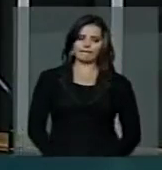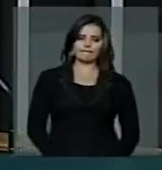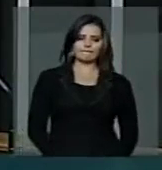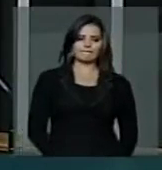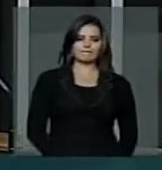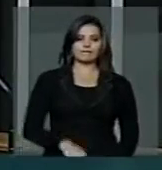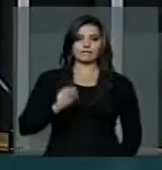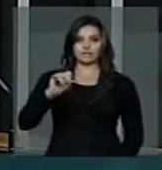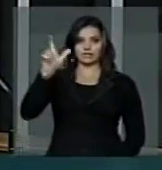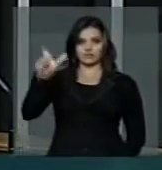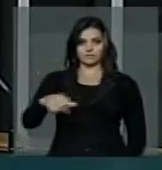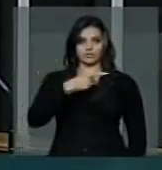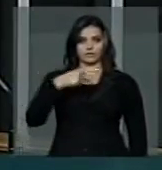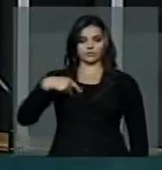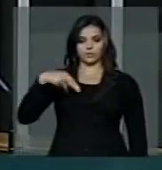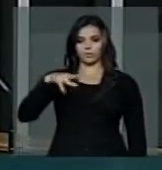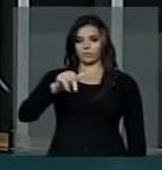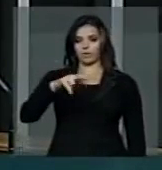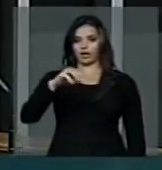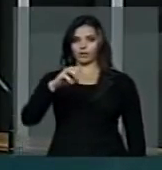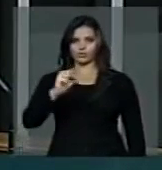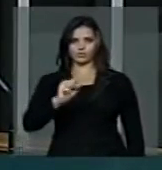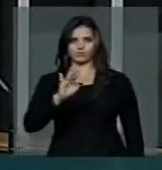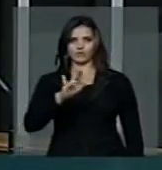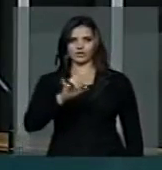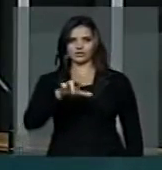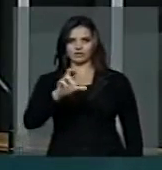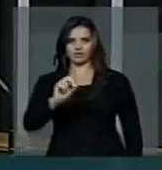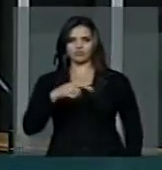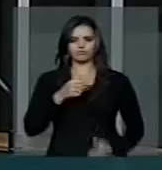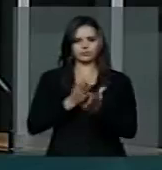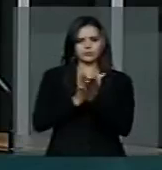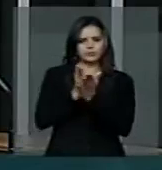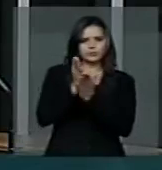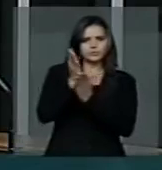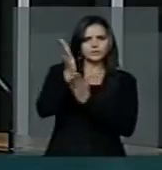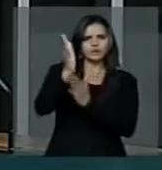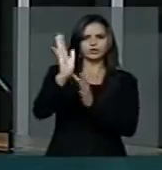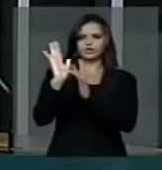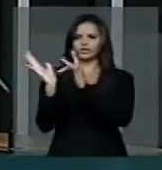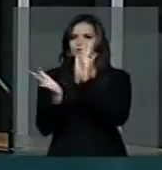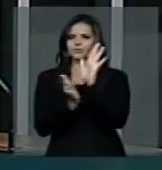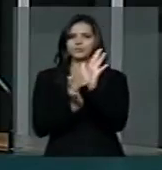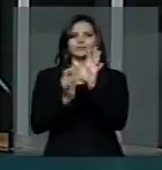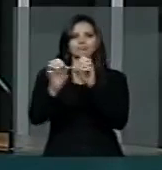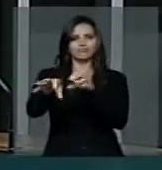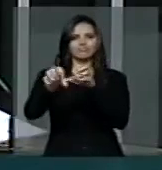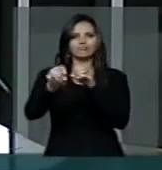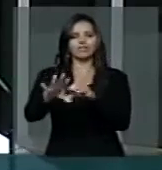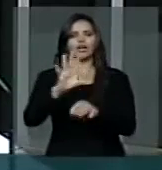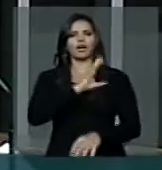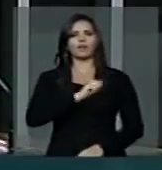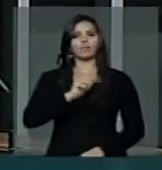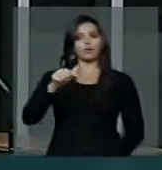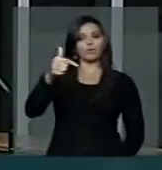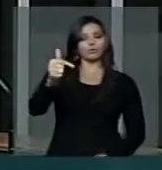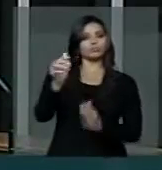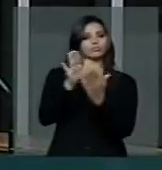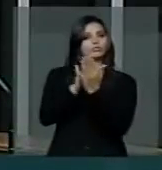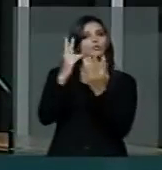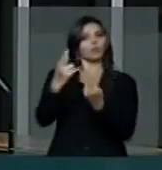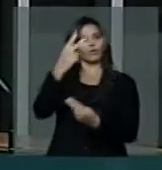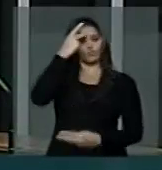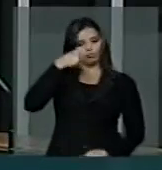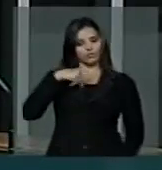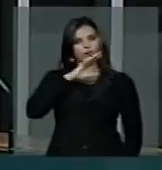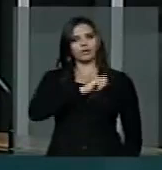Se Marcos Feliciano fosse um pastor que seguisse a exortação de Jesus, amar ao próximo como a si mesmo, e respeitasse